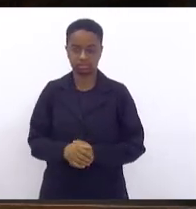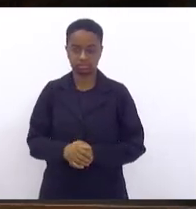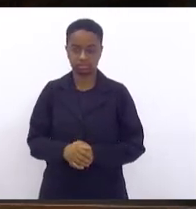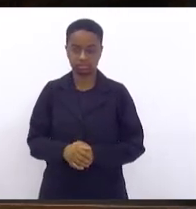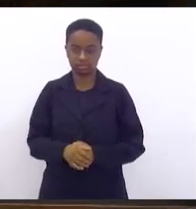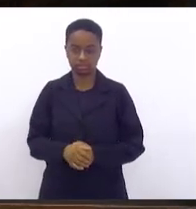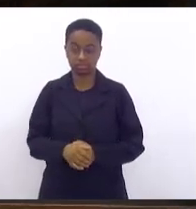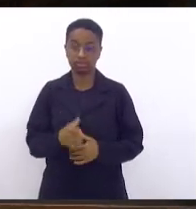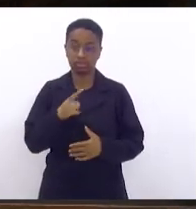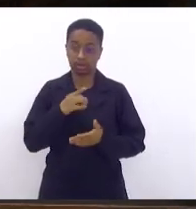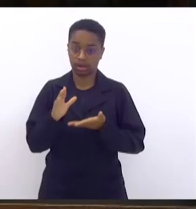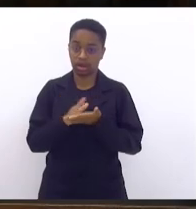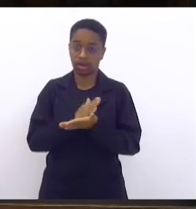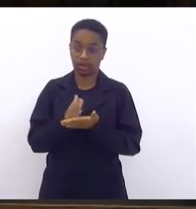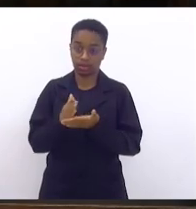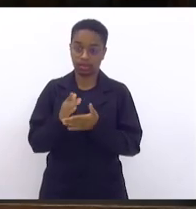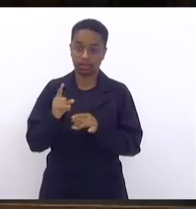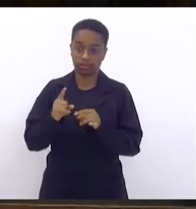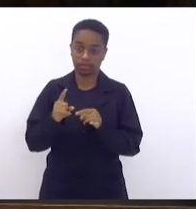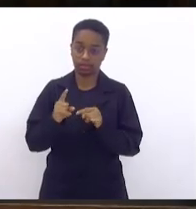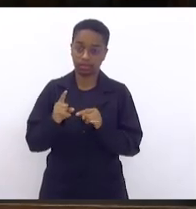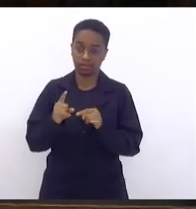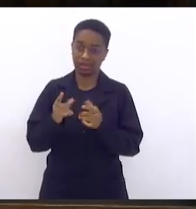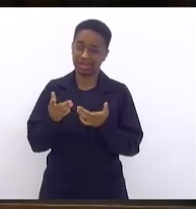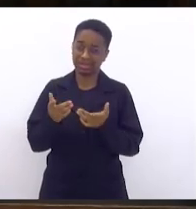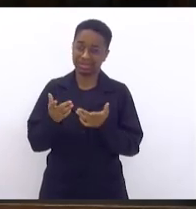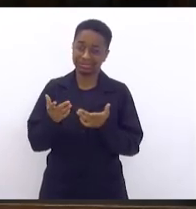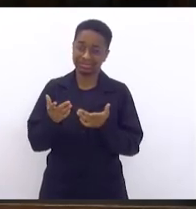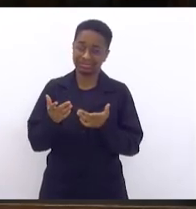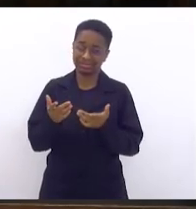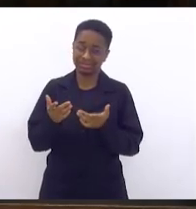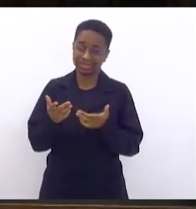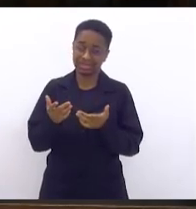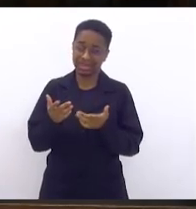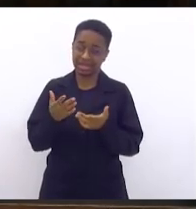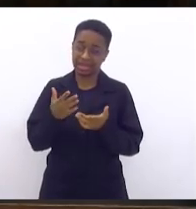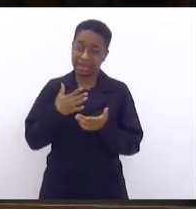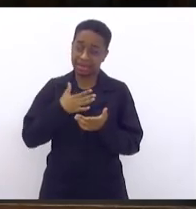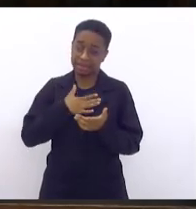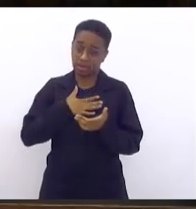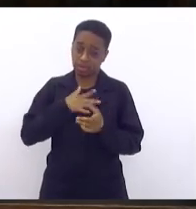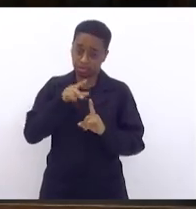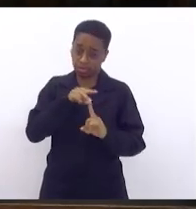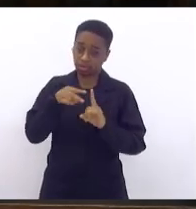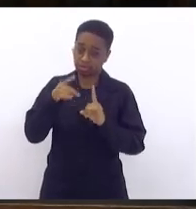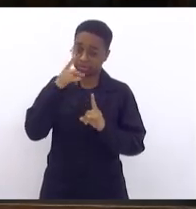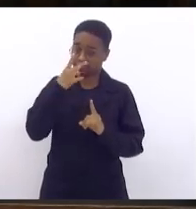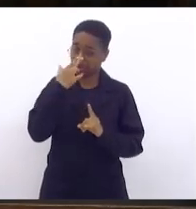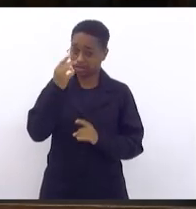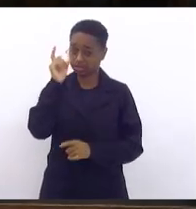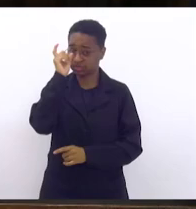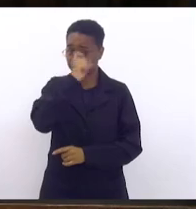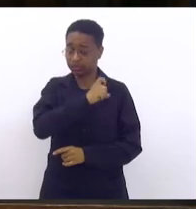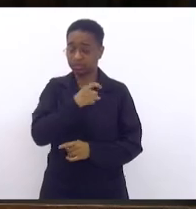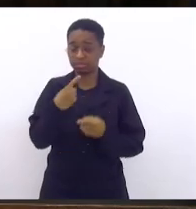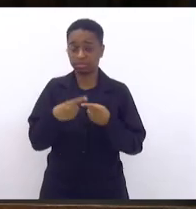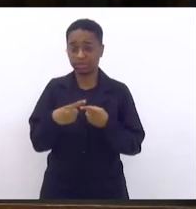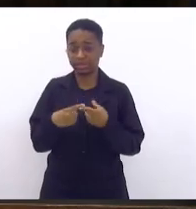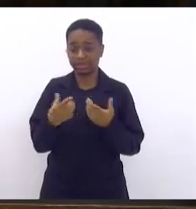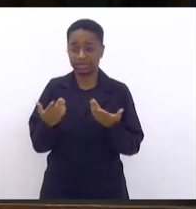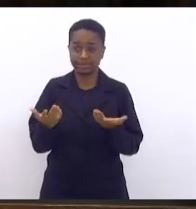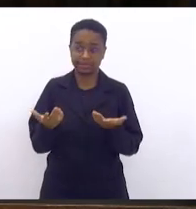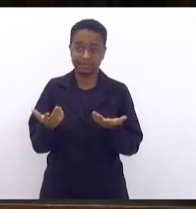alguns produtos é bem complicado na minha na lógica na minha Ótica assim verificando Porque